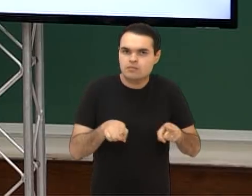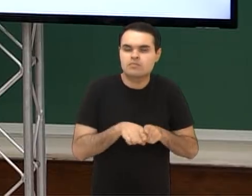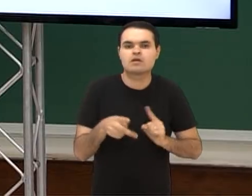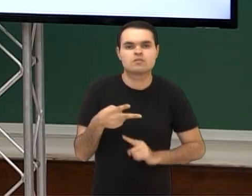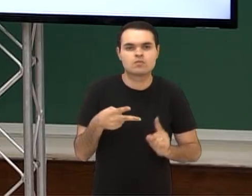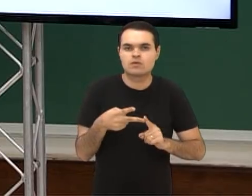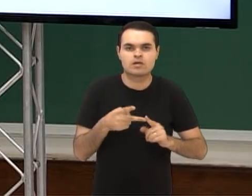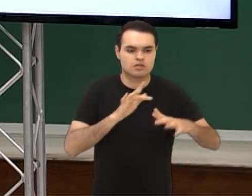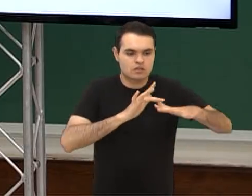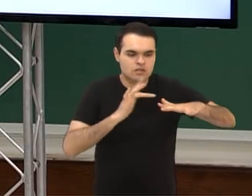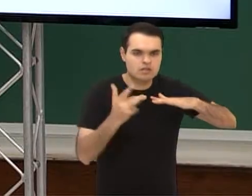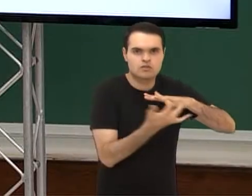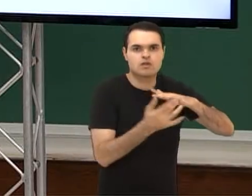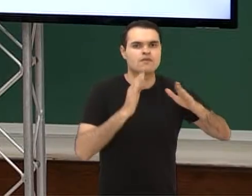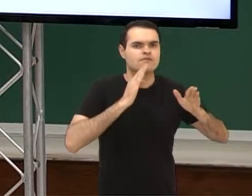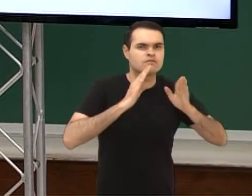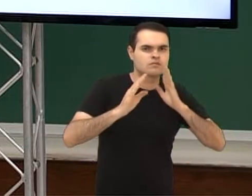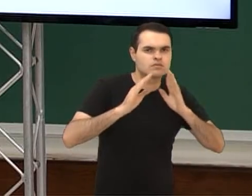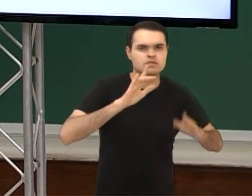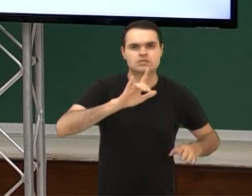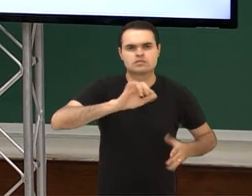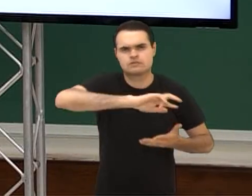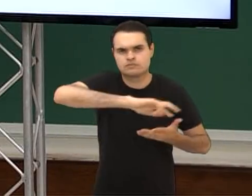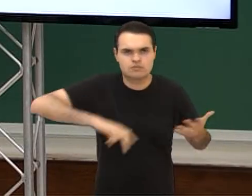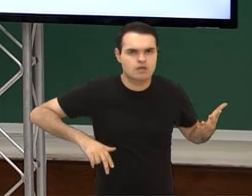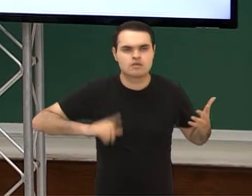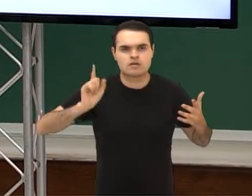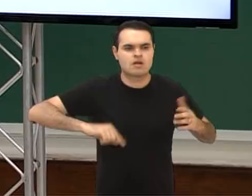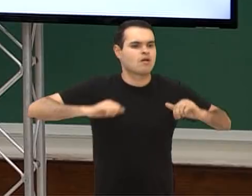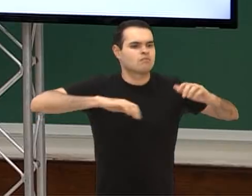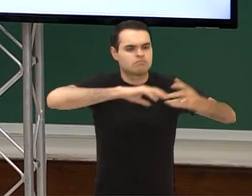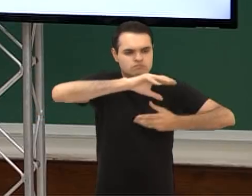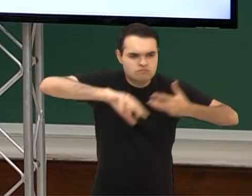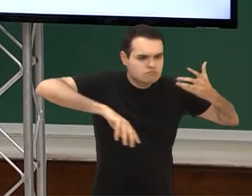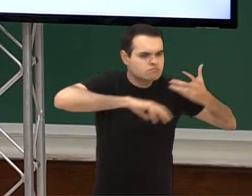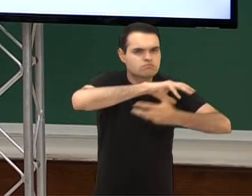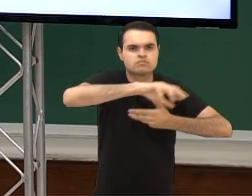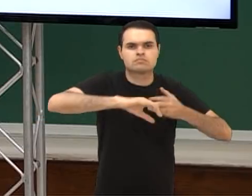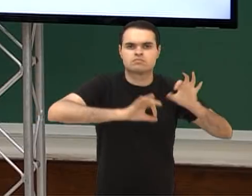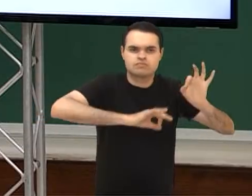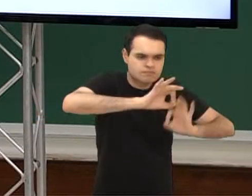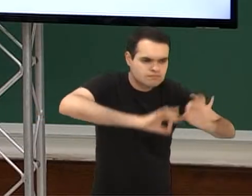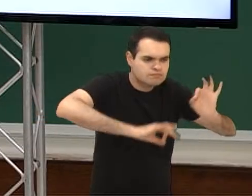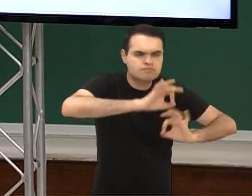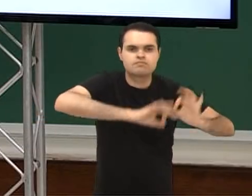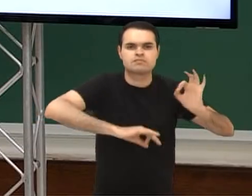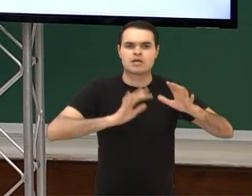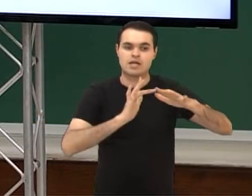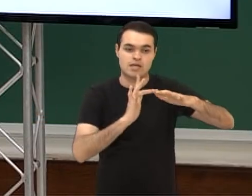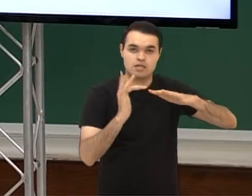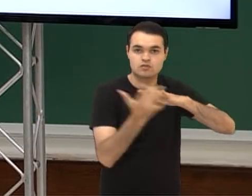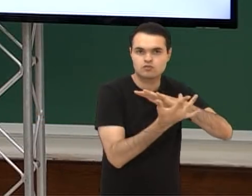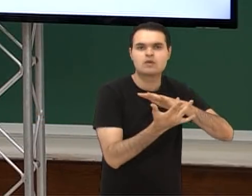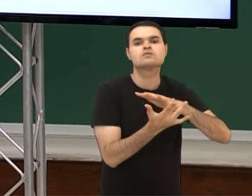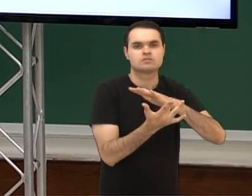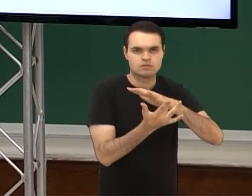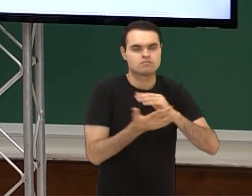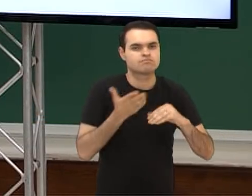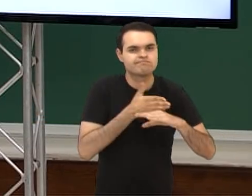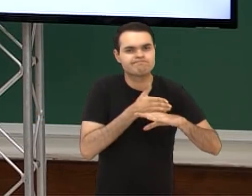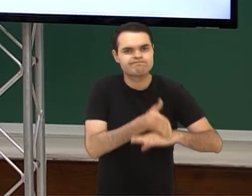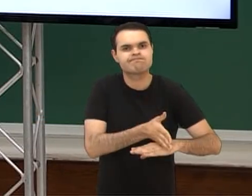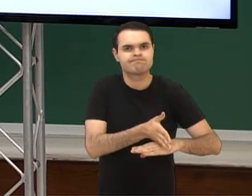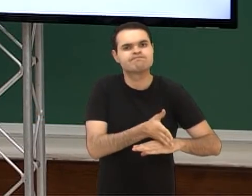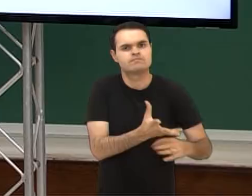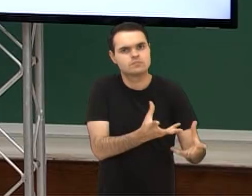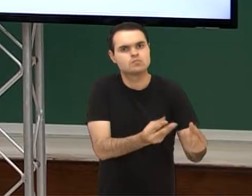das redes sociais, tanto na mobilização quanto na organização dos protestos. As redes sociais participaram